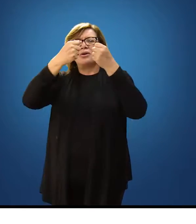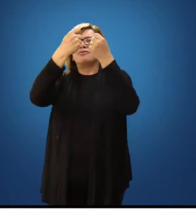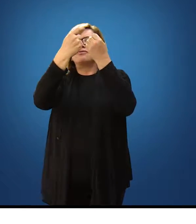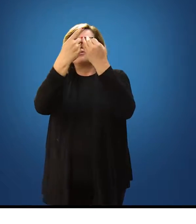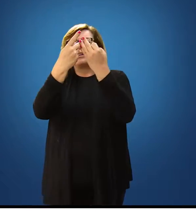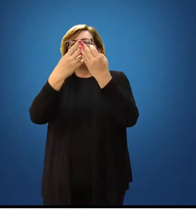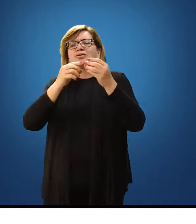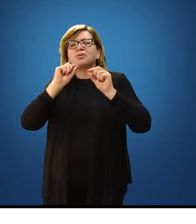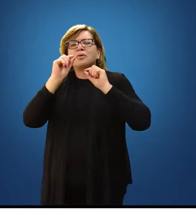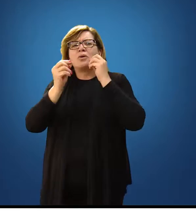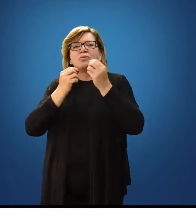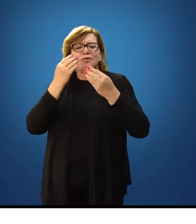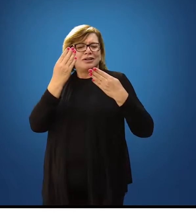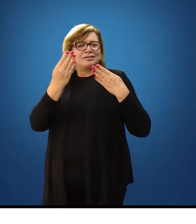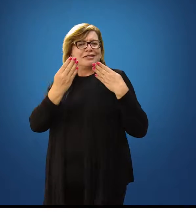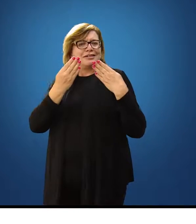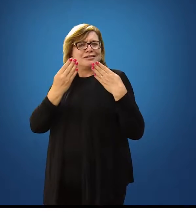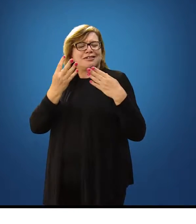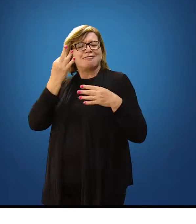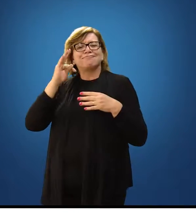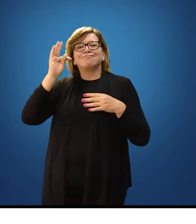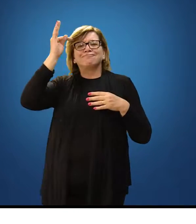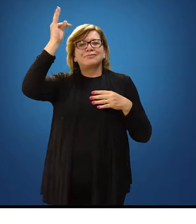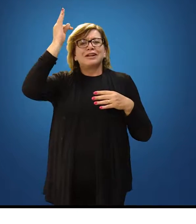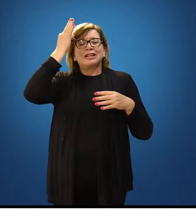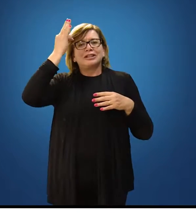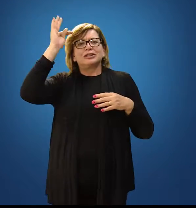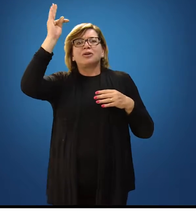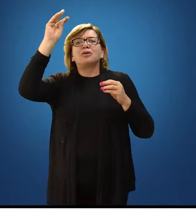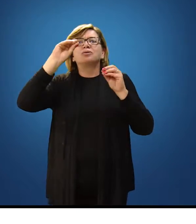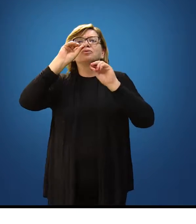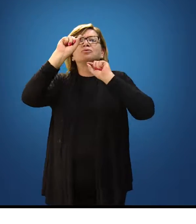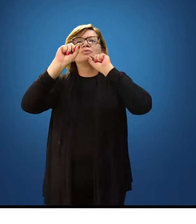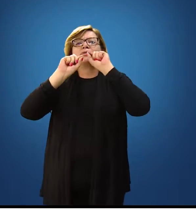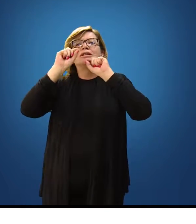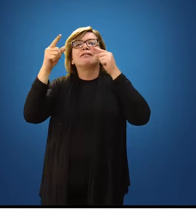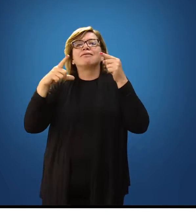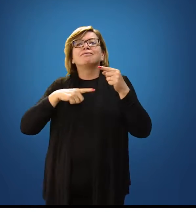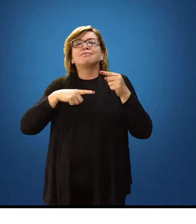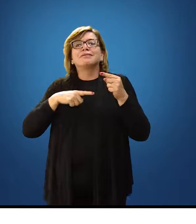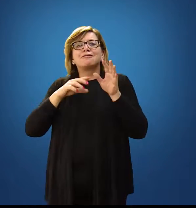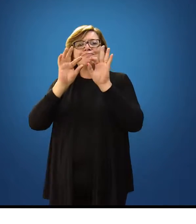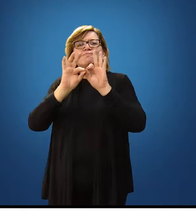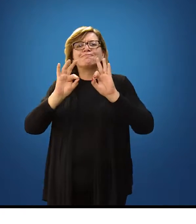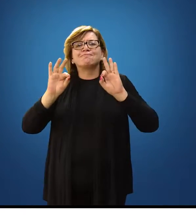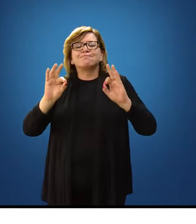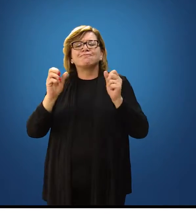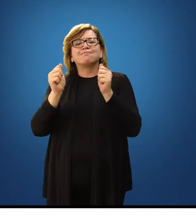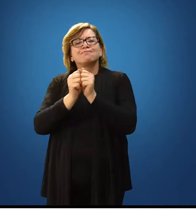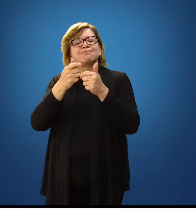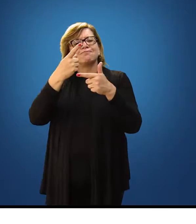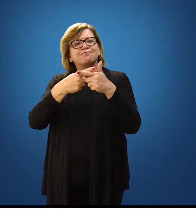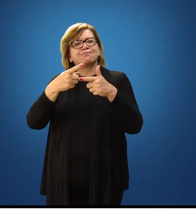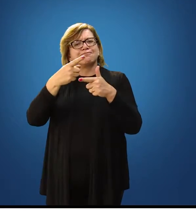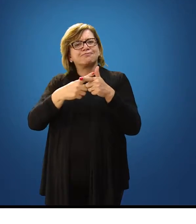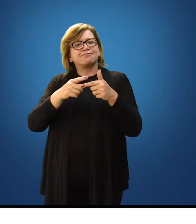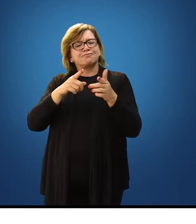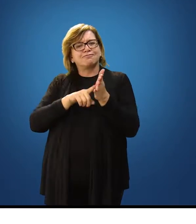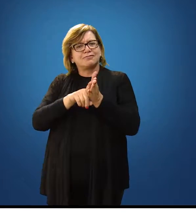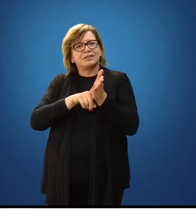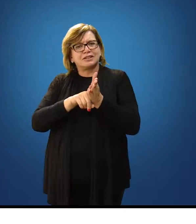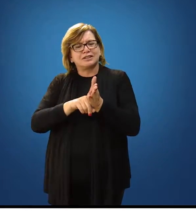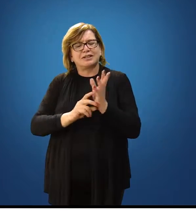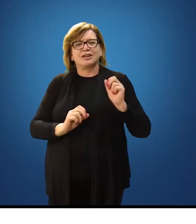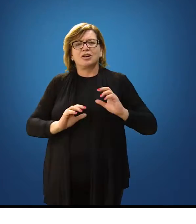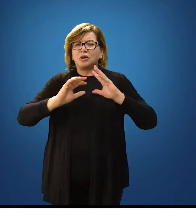elementos analíticos, né, teóricos e empíricos que estão relacionados a esse problema de pesquisa? Então vejam, tem toda